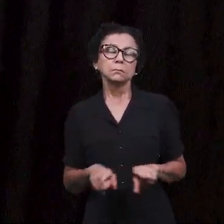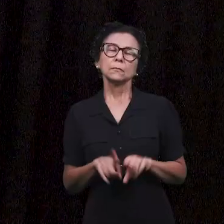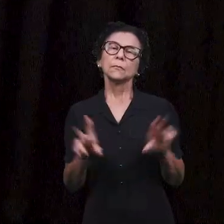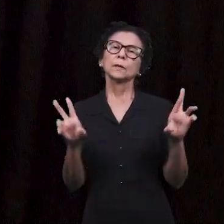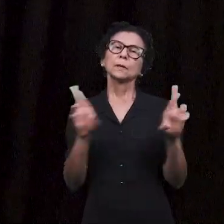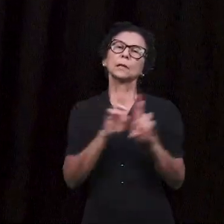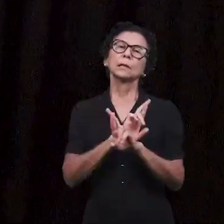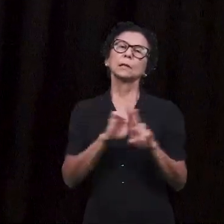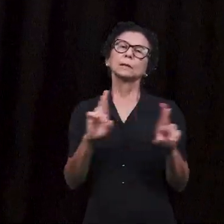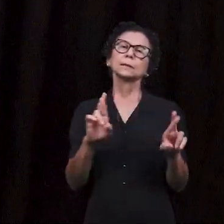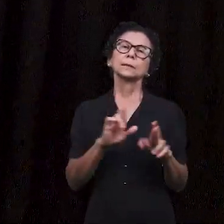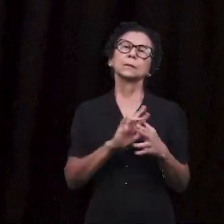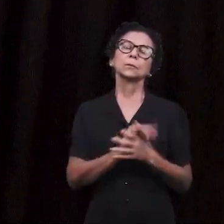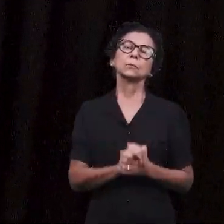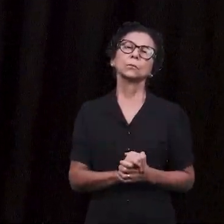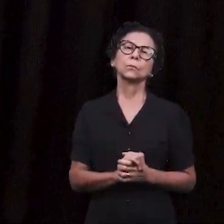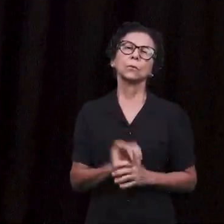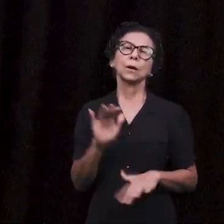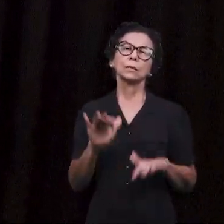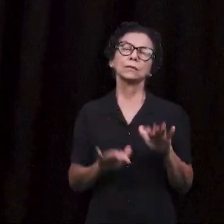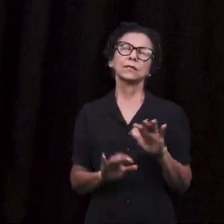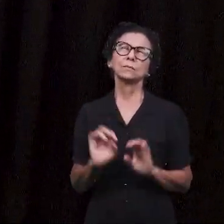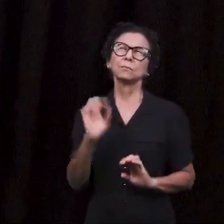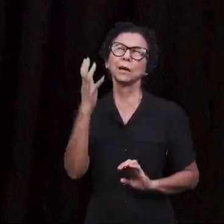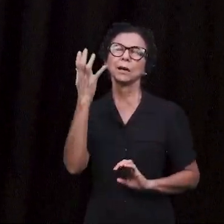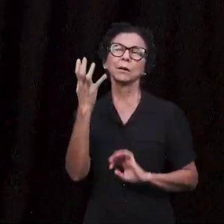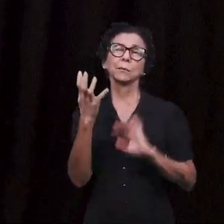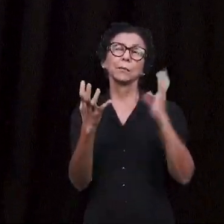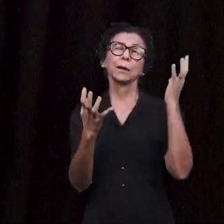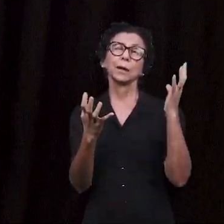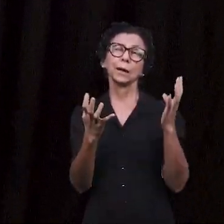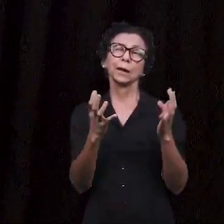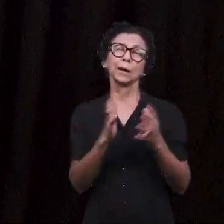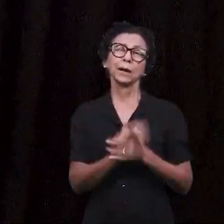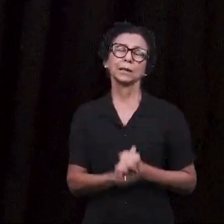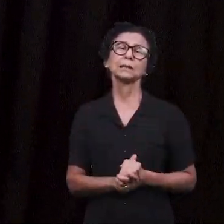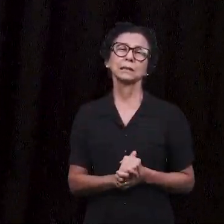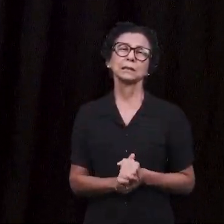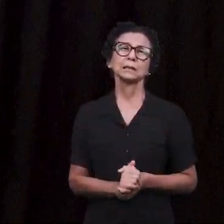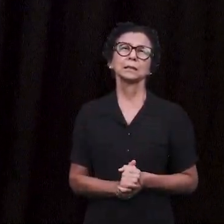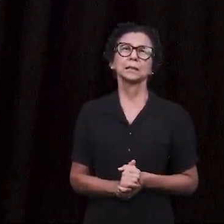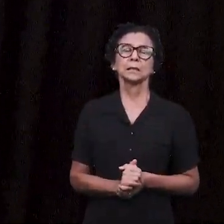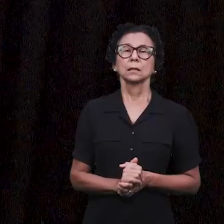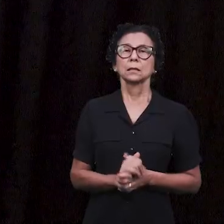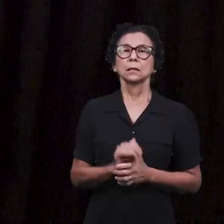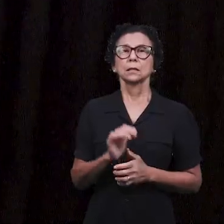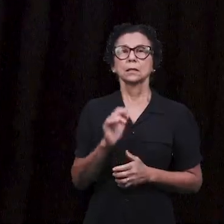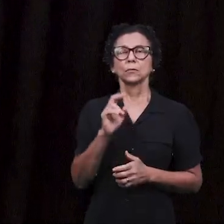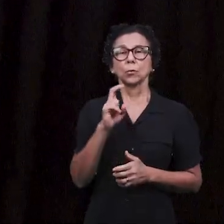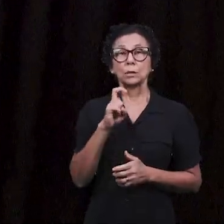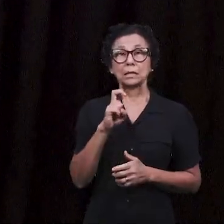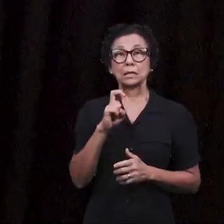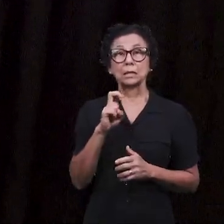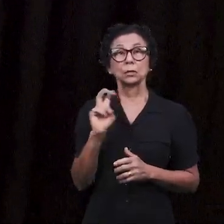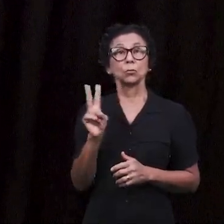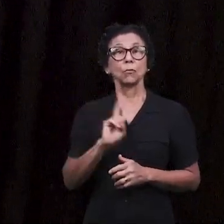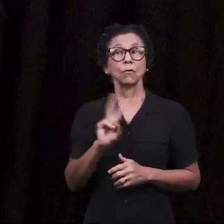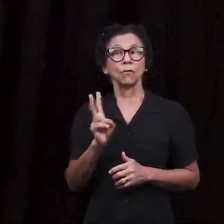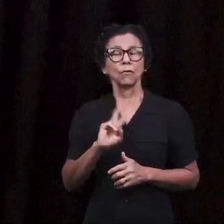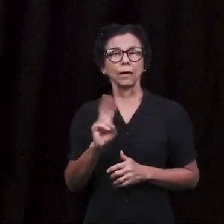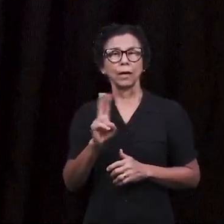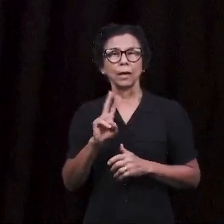com esses episódios que eles ocorrem em frequências acima de 5 vezes na